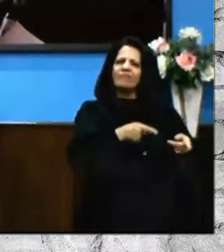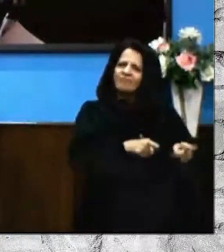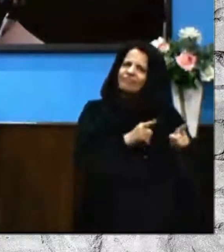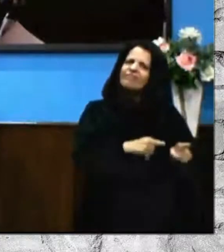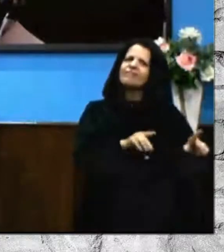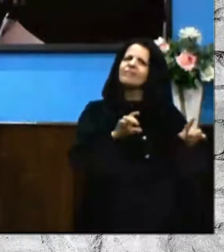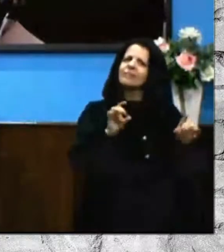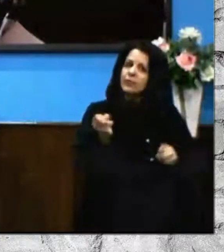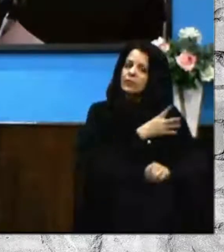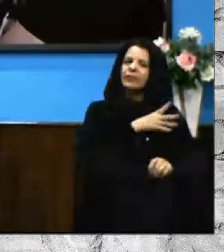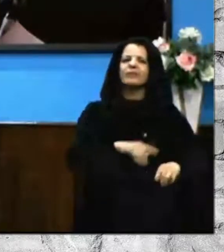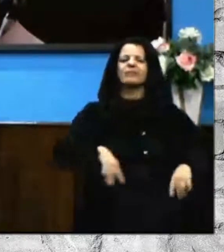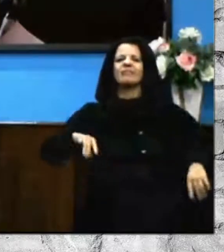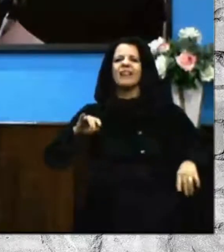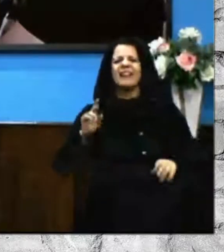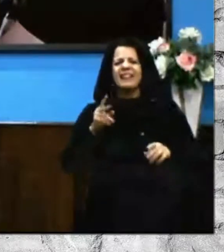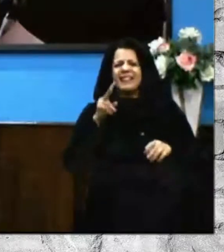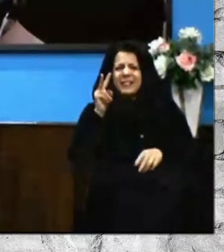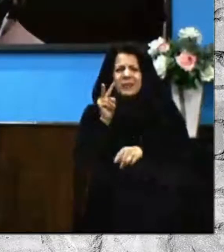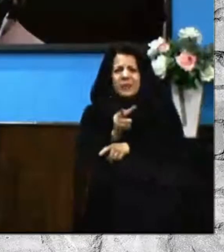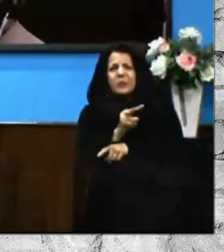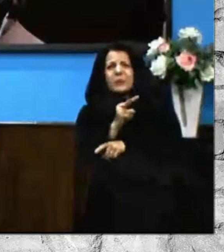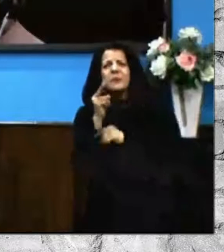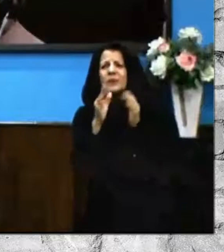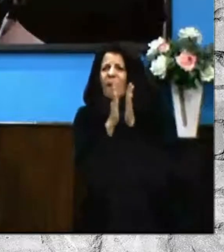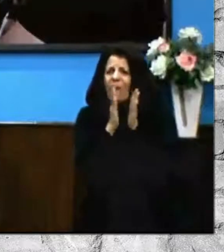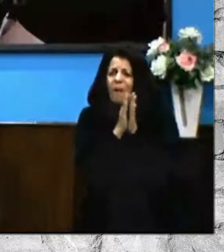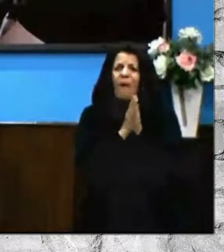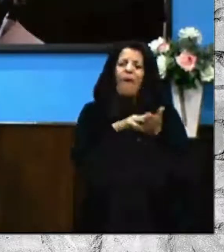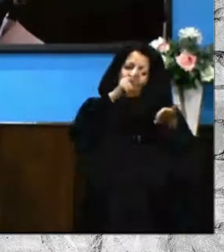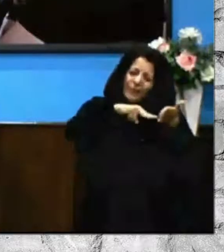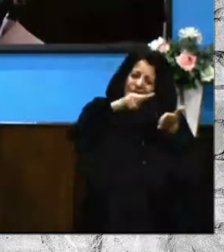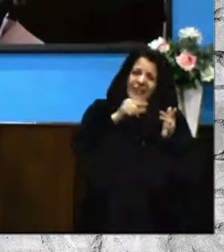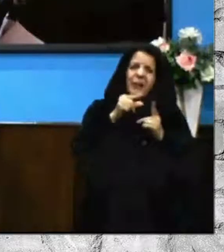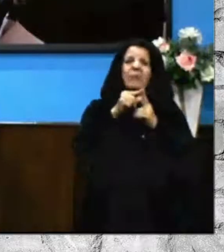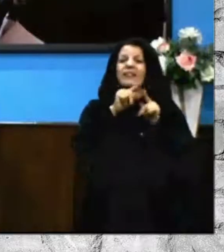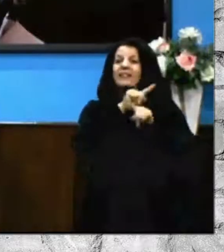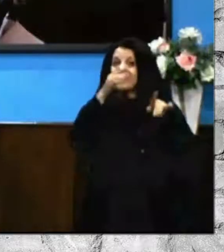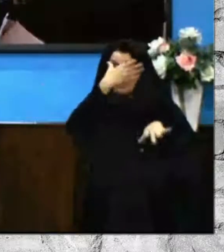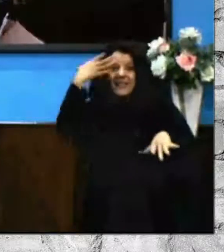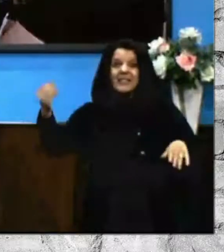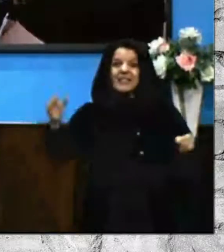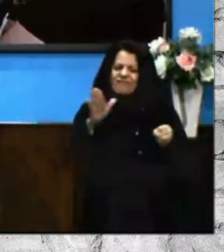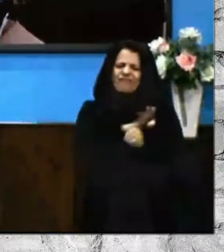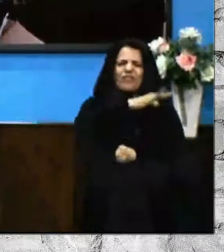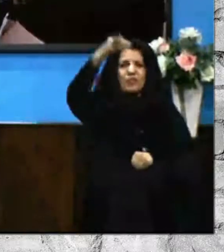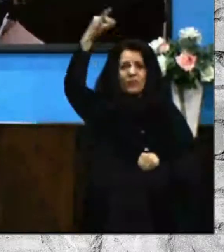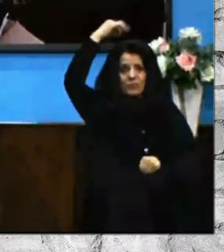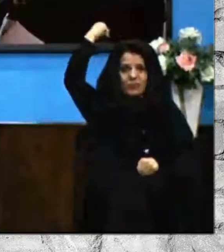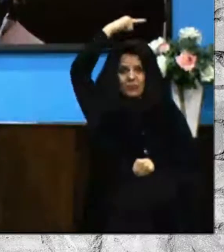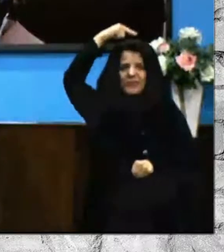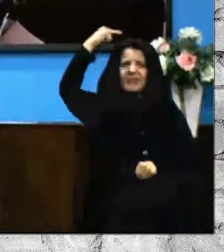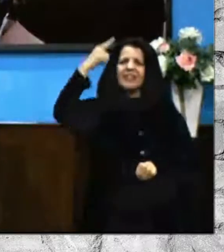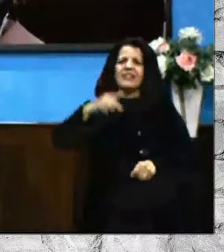as provações, vigiemos para as tentações. Não se esqueça de ser cheio do Espírito Santo, não é? Não se esqueça de